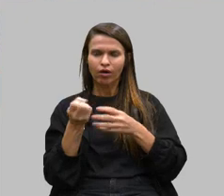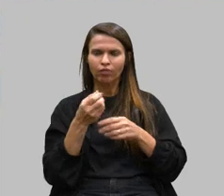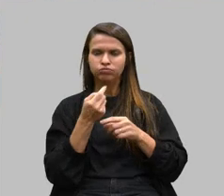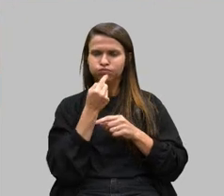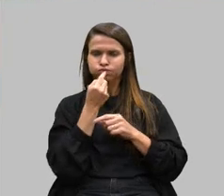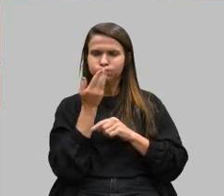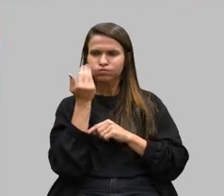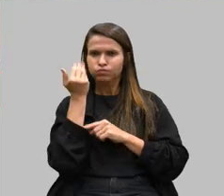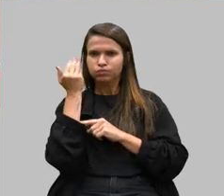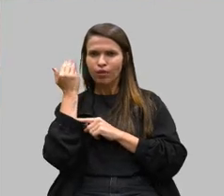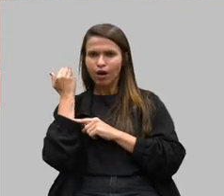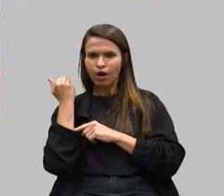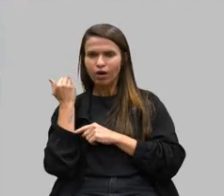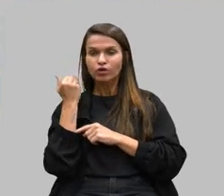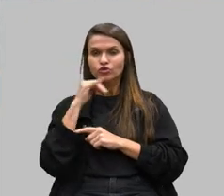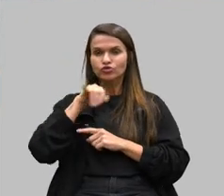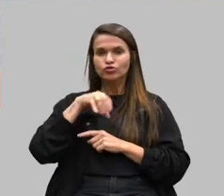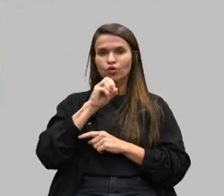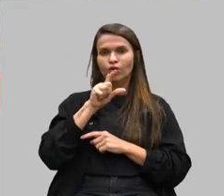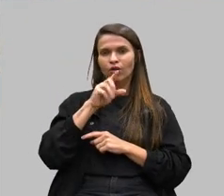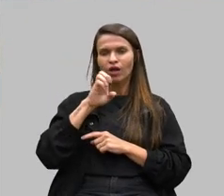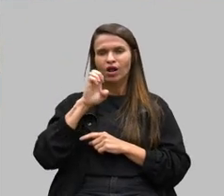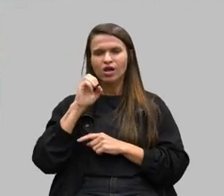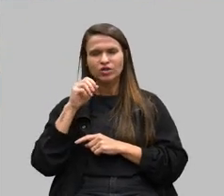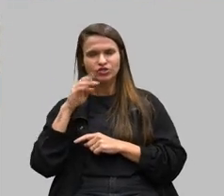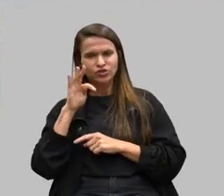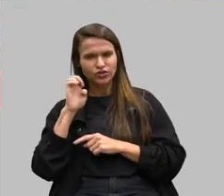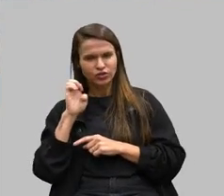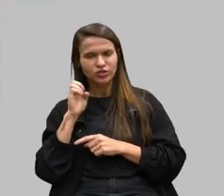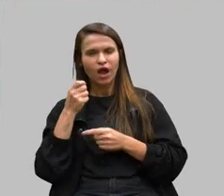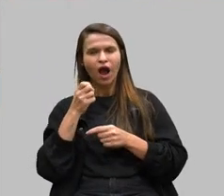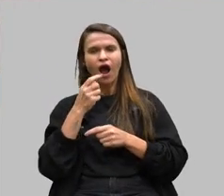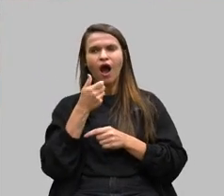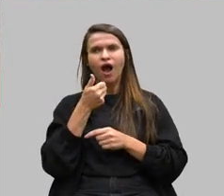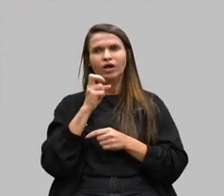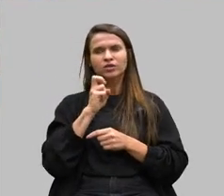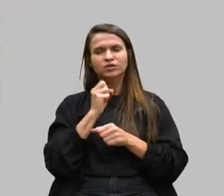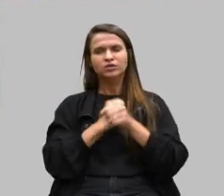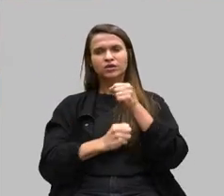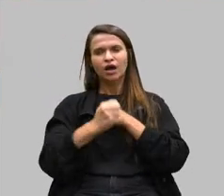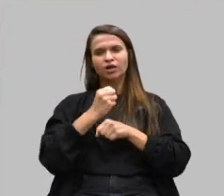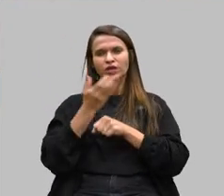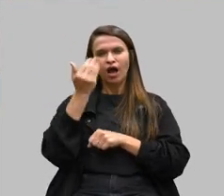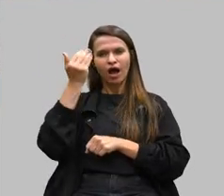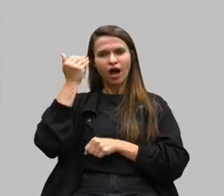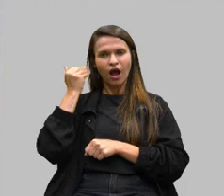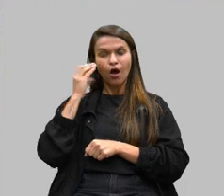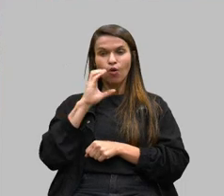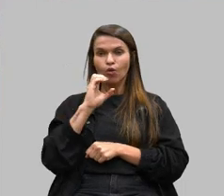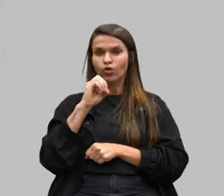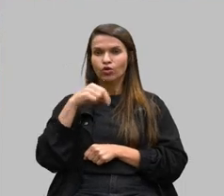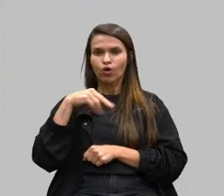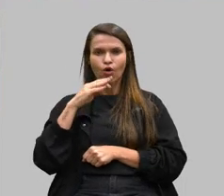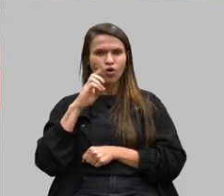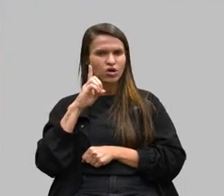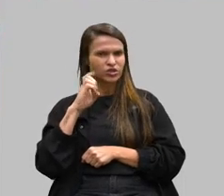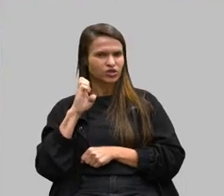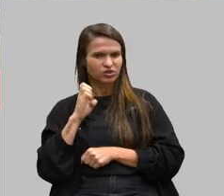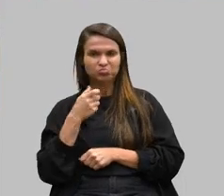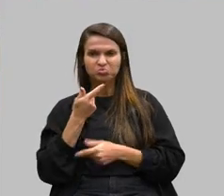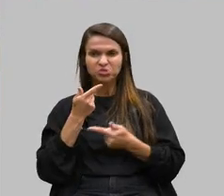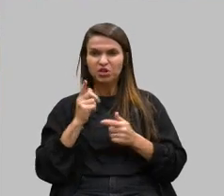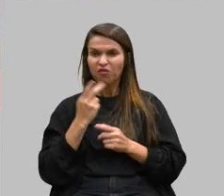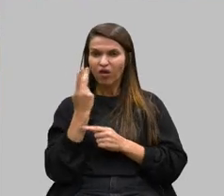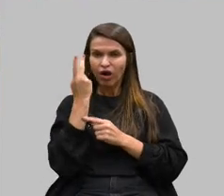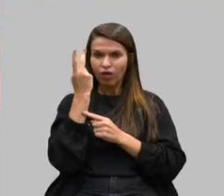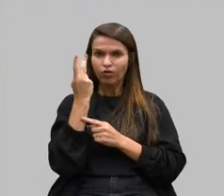atrás viu João Leite há 15 anos atrás o comodes era uma coisa que não tinha tanto valor né E nós somos